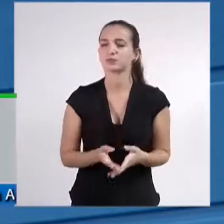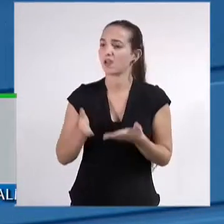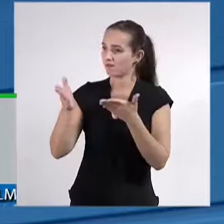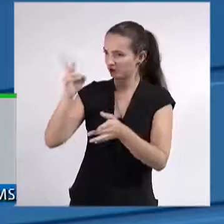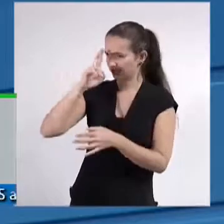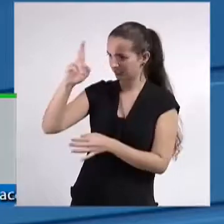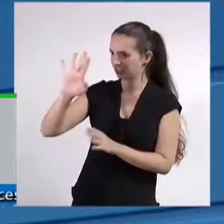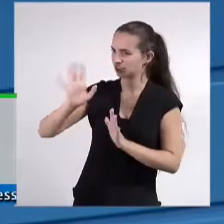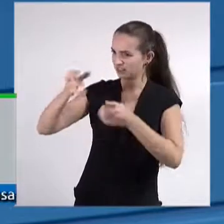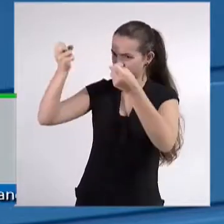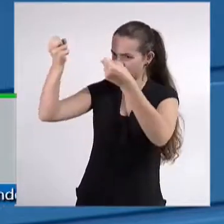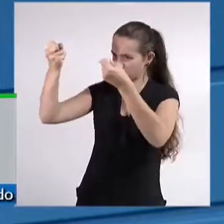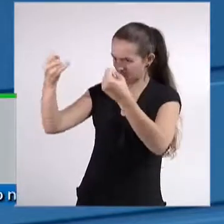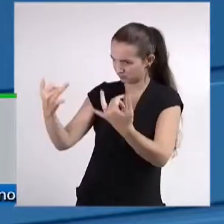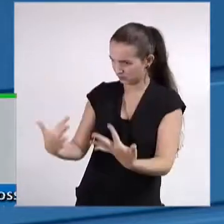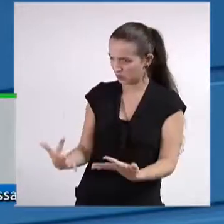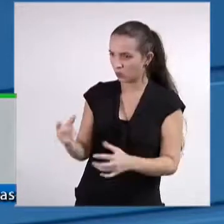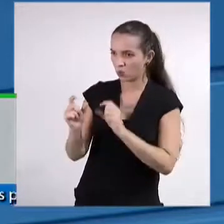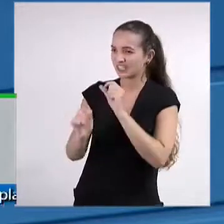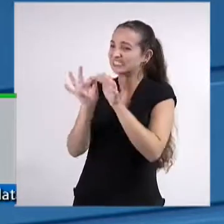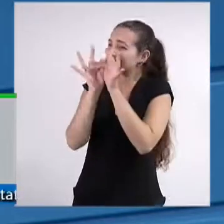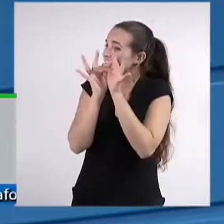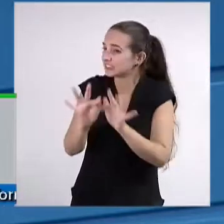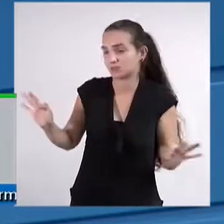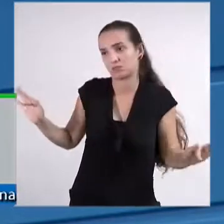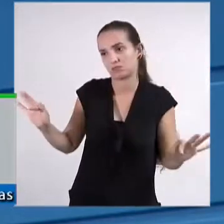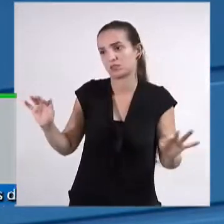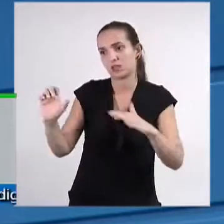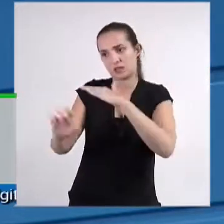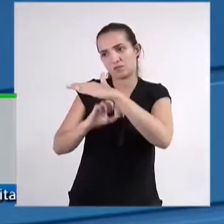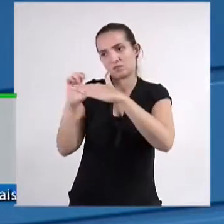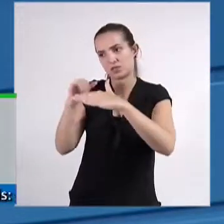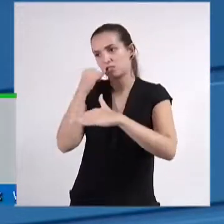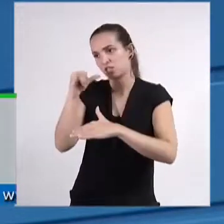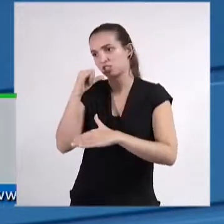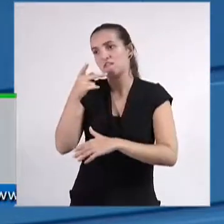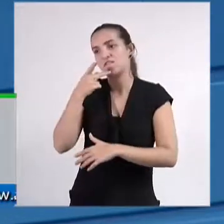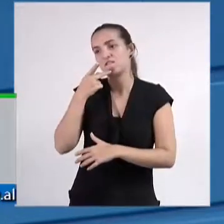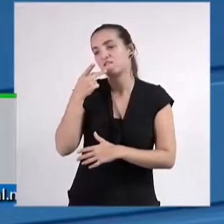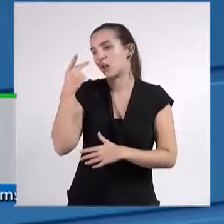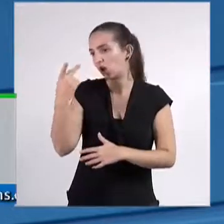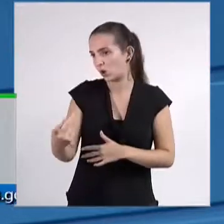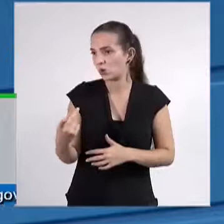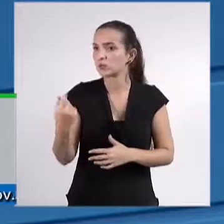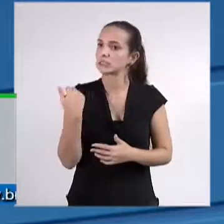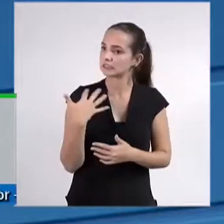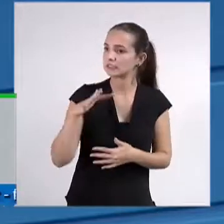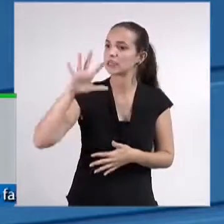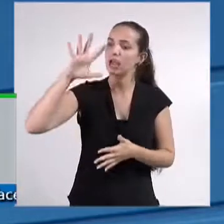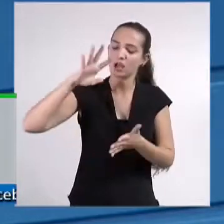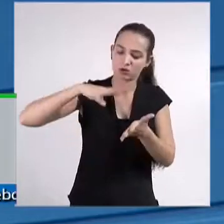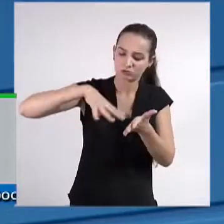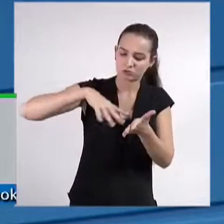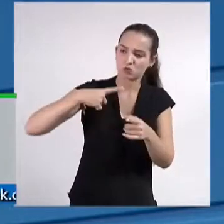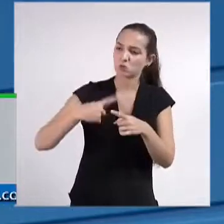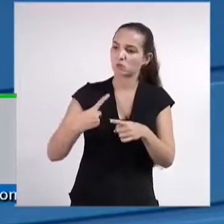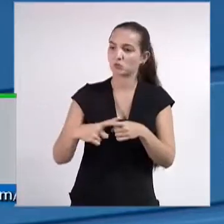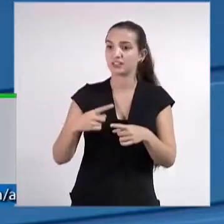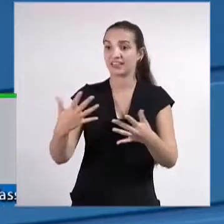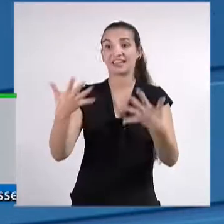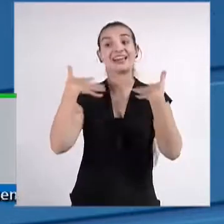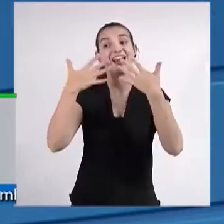que a explicação bastante simplista, né, de que esse aumento das contas se deu em função da